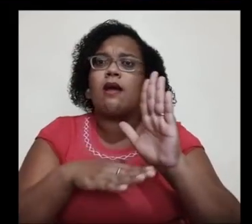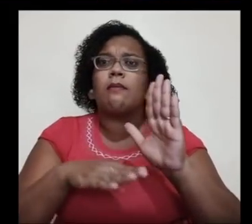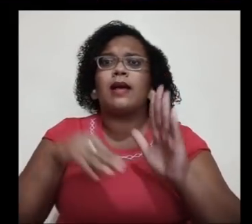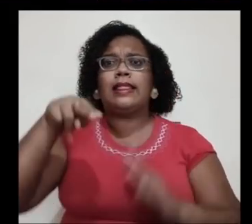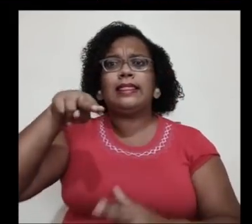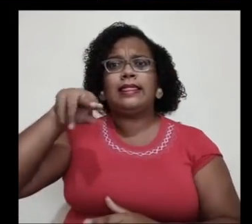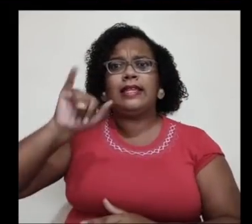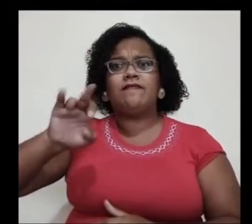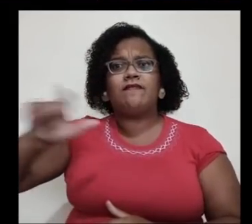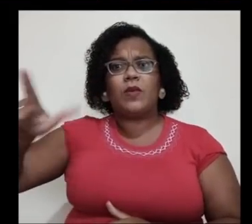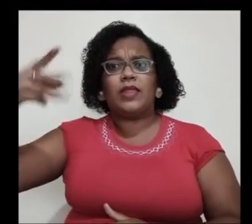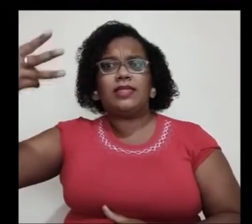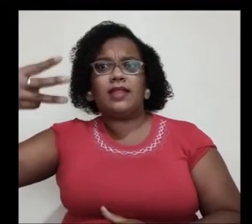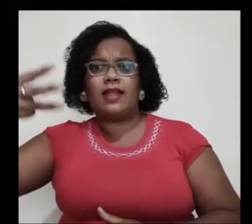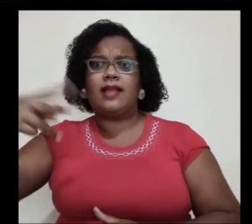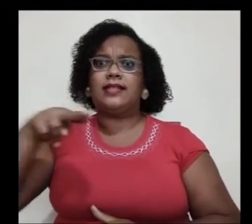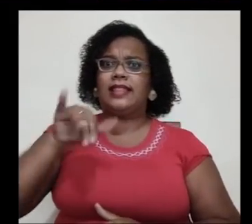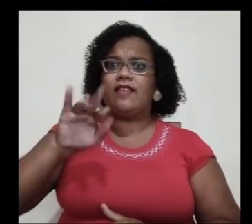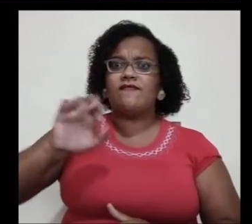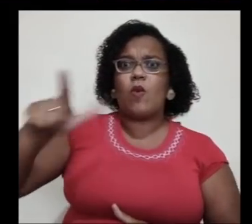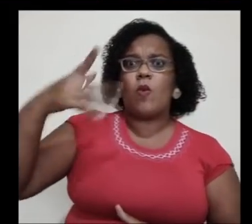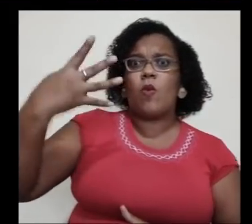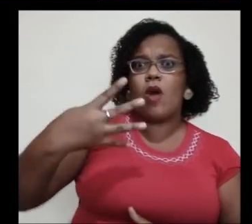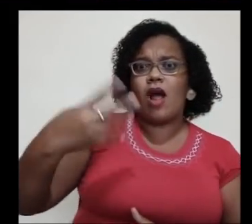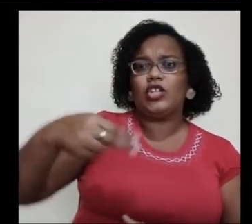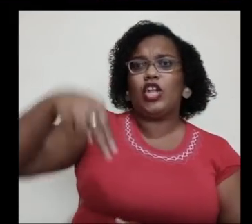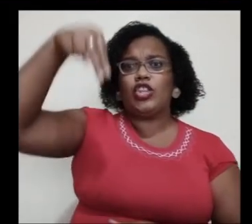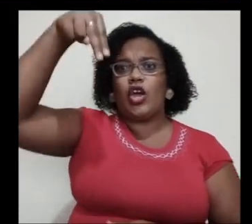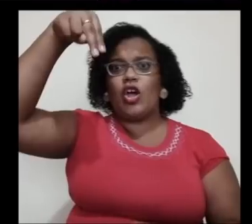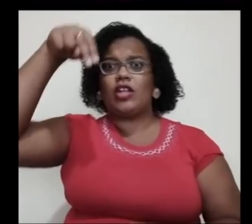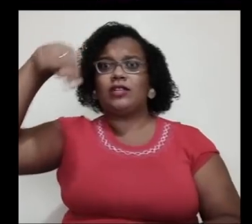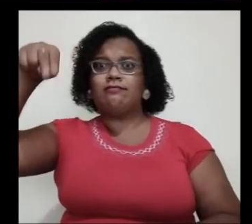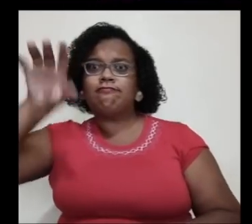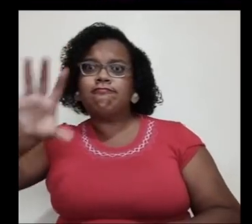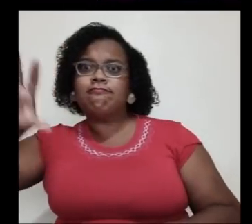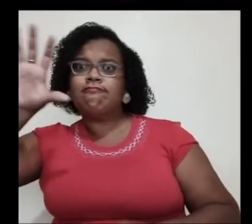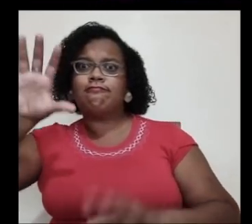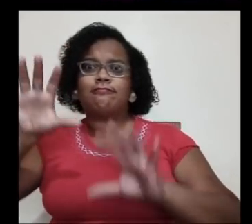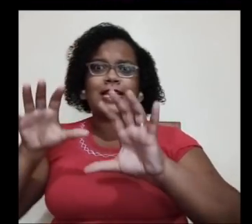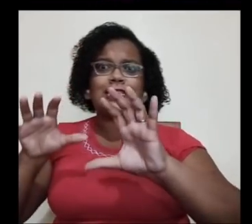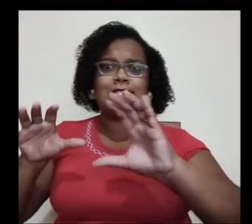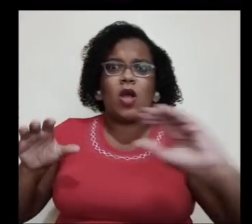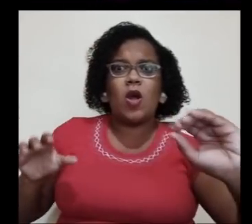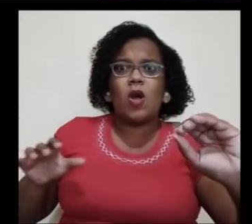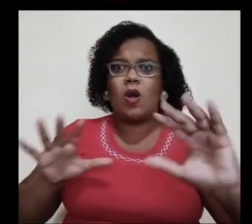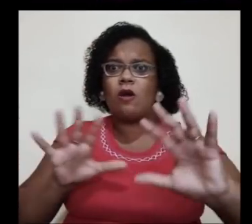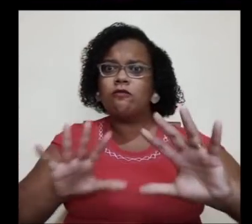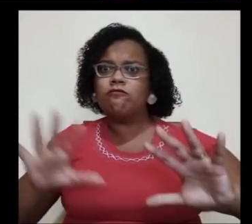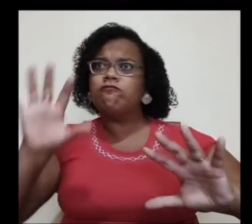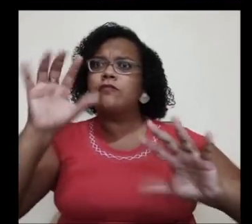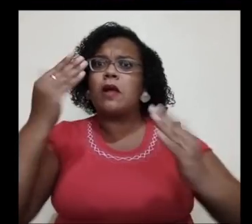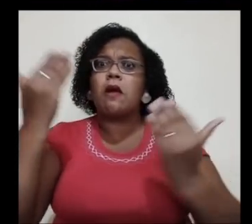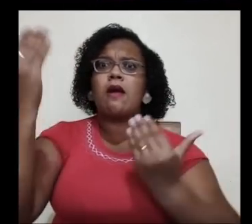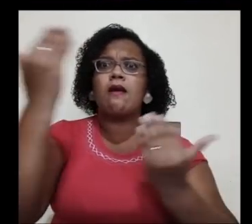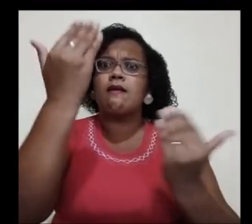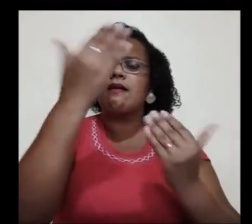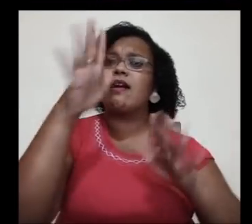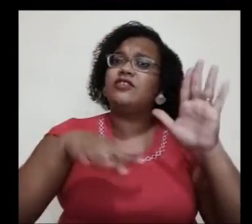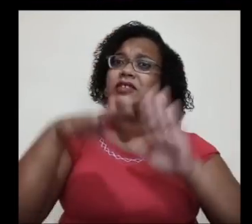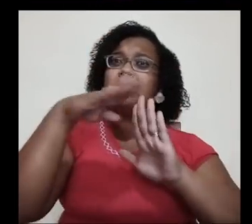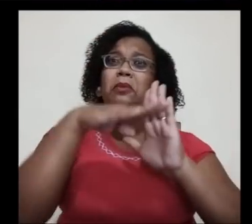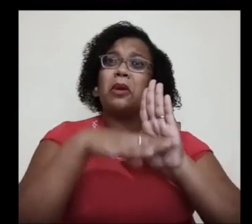nas regiões Norte, Nordeste e Centro-Oeste, levar em conta as fragilidades, as dificuldades, que esses programas muitas vezes